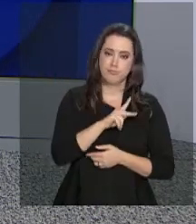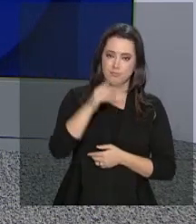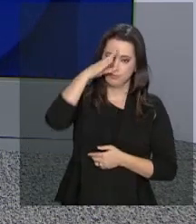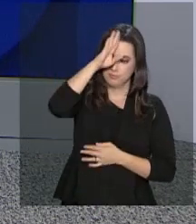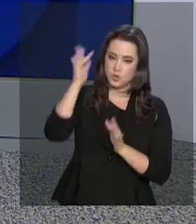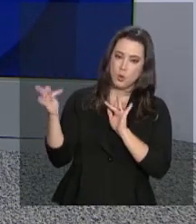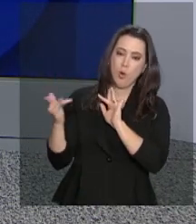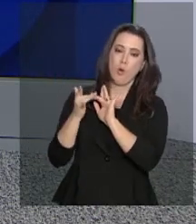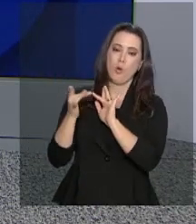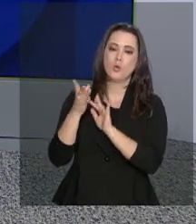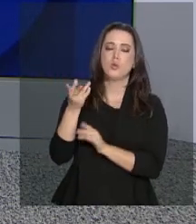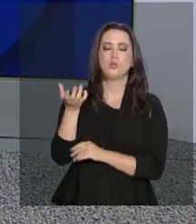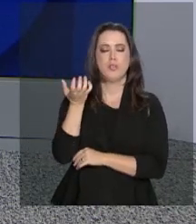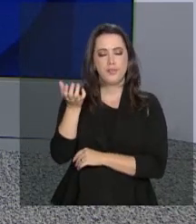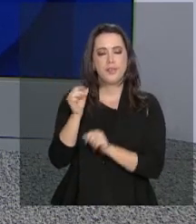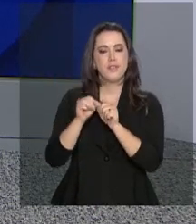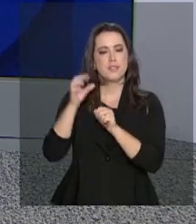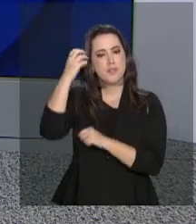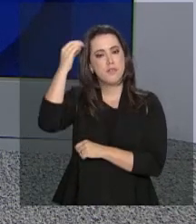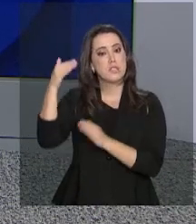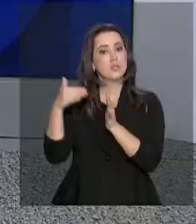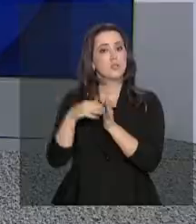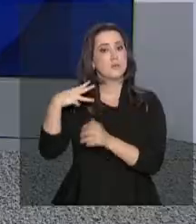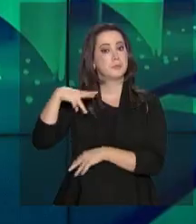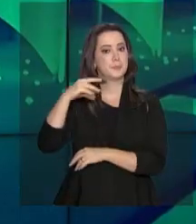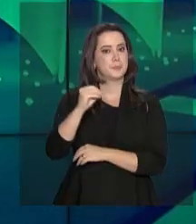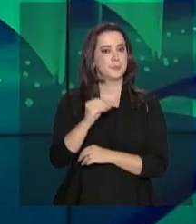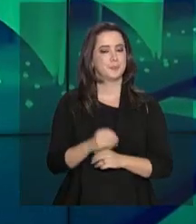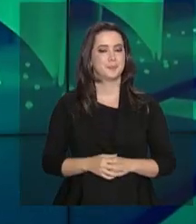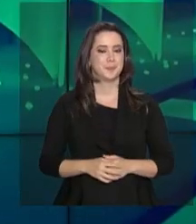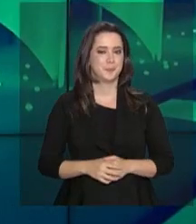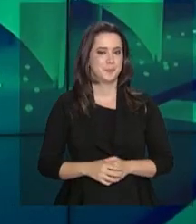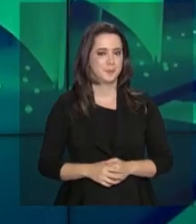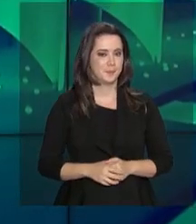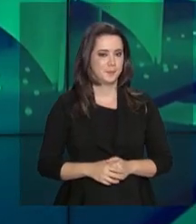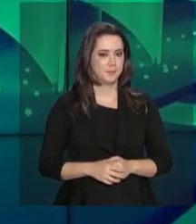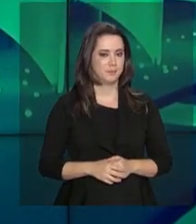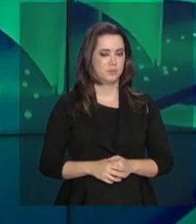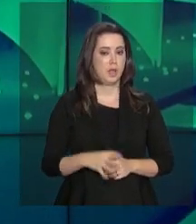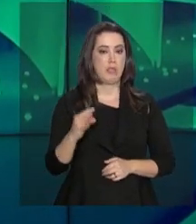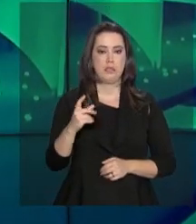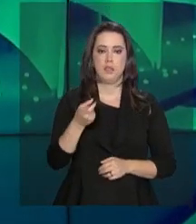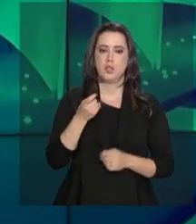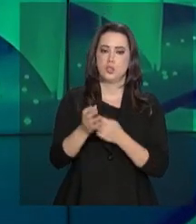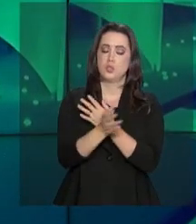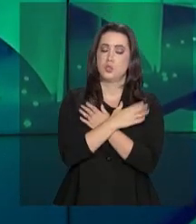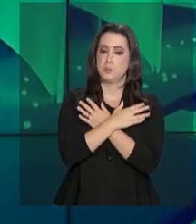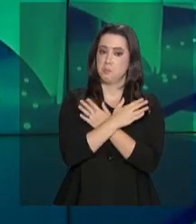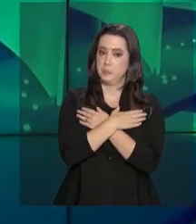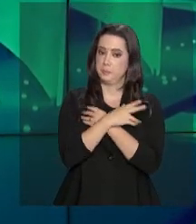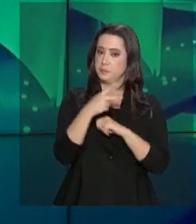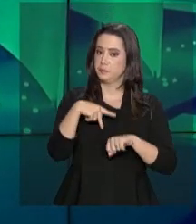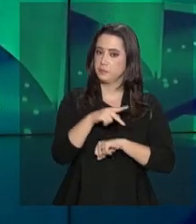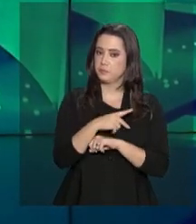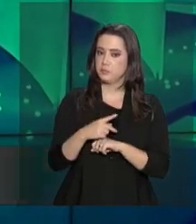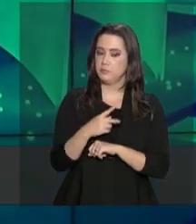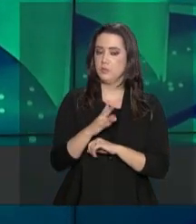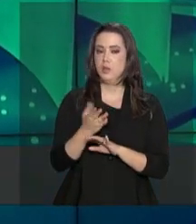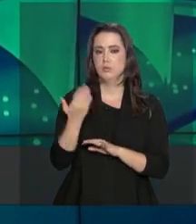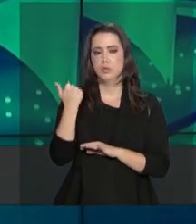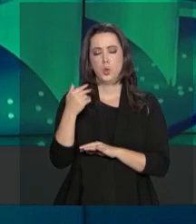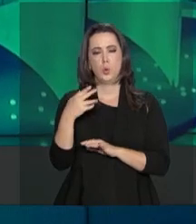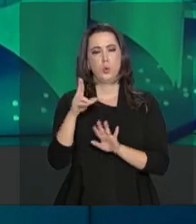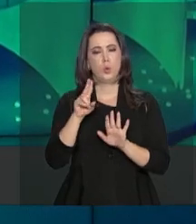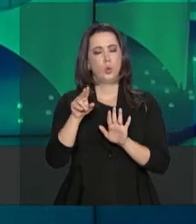espera realizar a viagem até março do próximo ano. A taxa de desocupação no país no trimestre encerrado